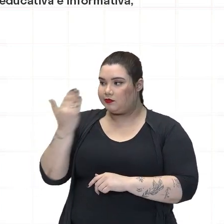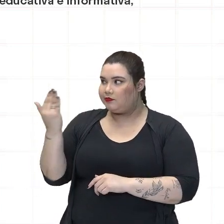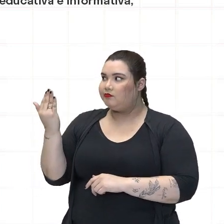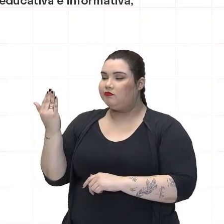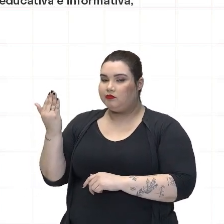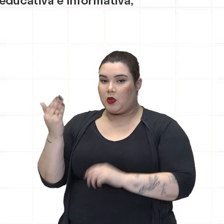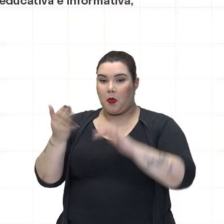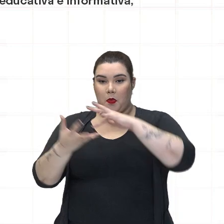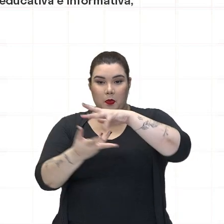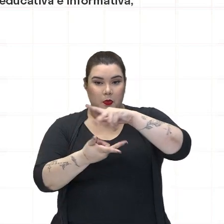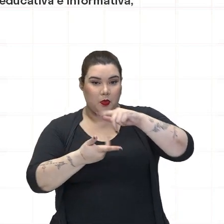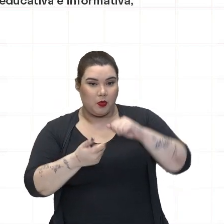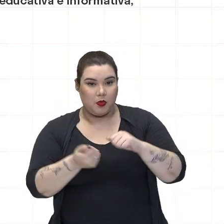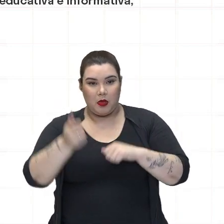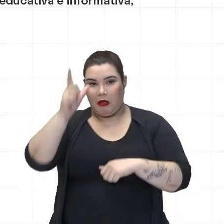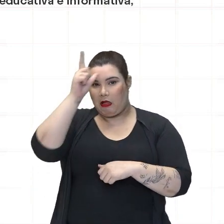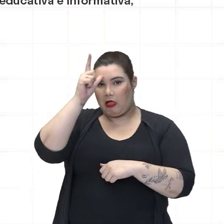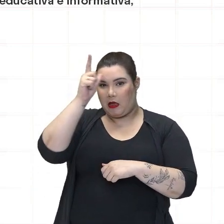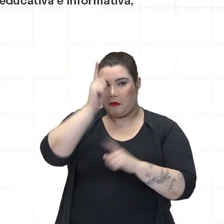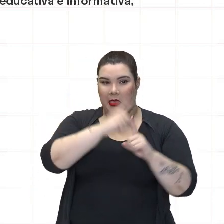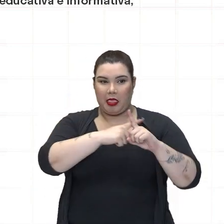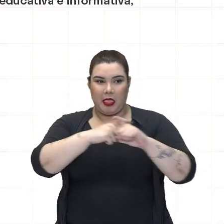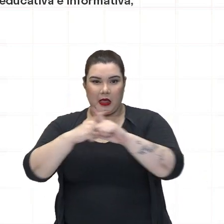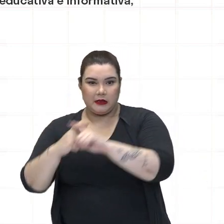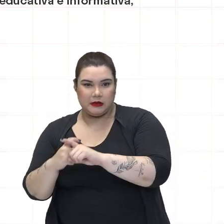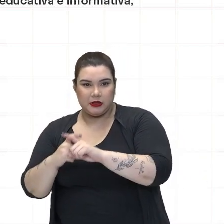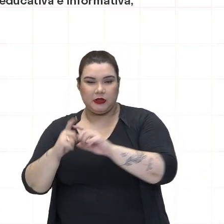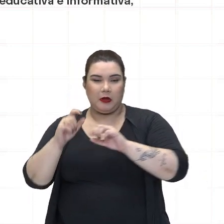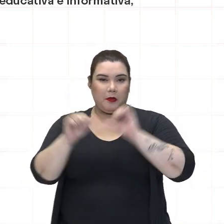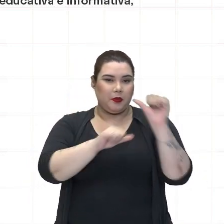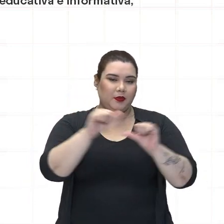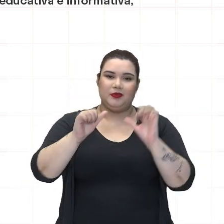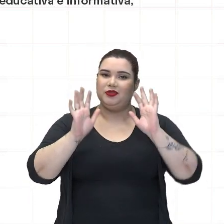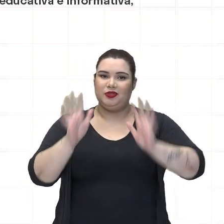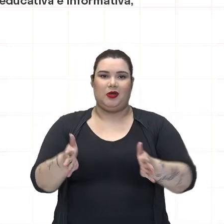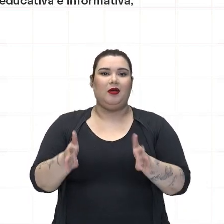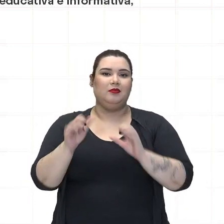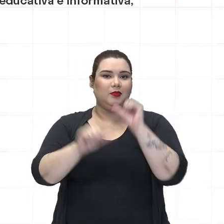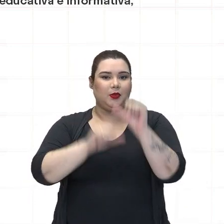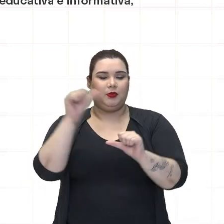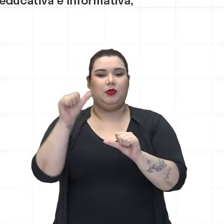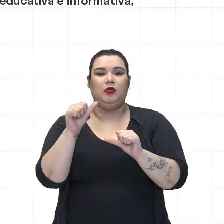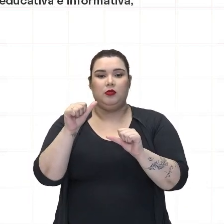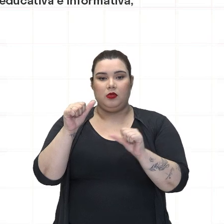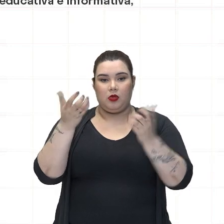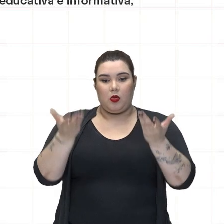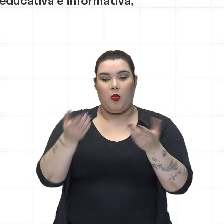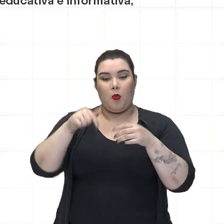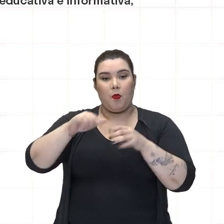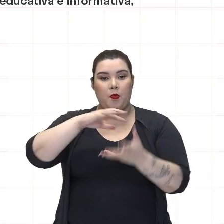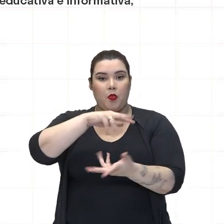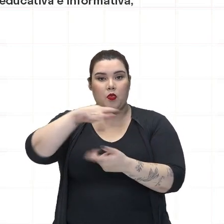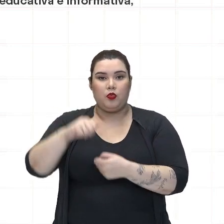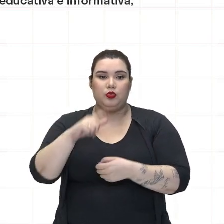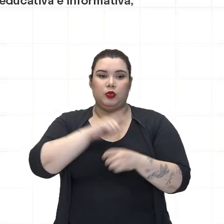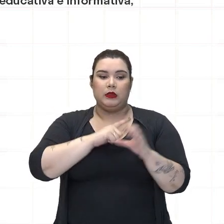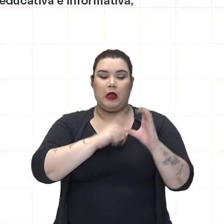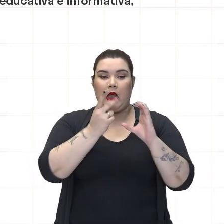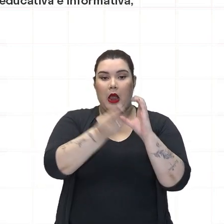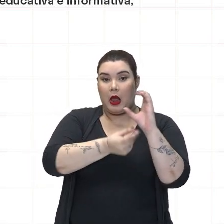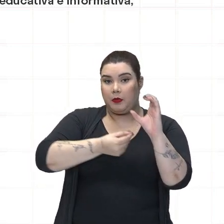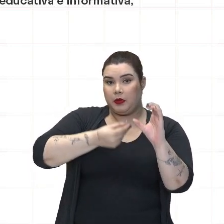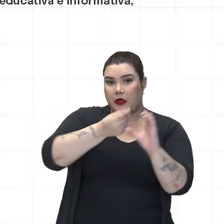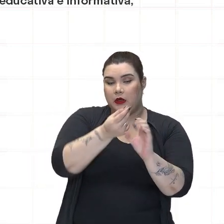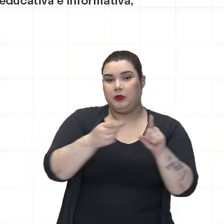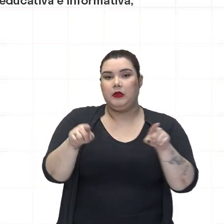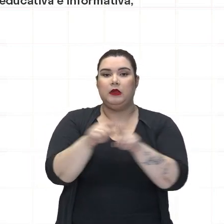mundo já não era Alemanha nazista e mundo aliado. Né? Já era uma diferença entre o quê? Mundo capitalista e mundo socialista. Né? A